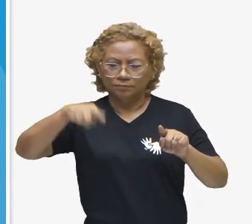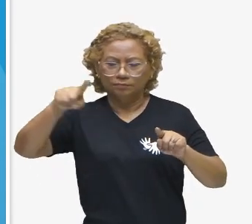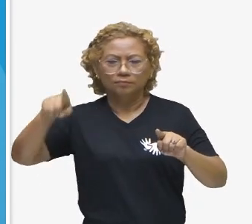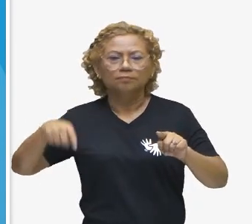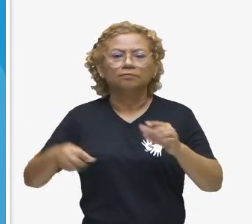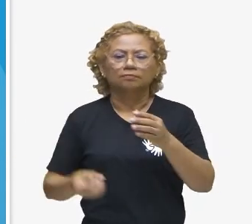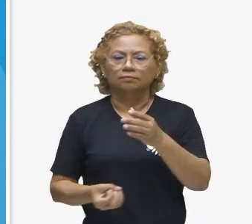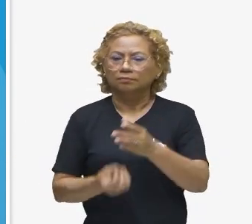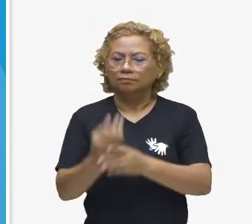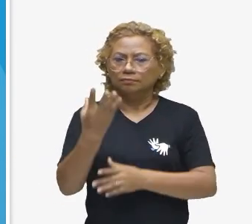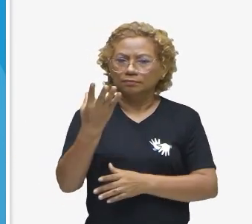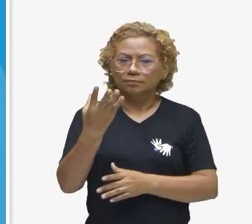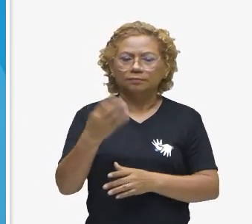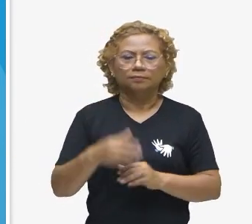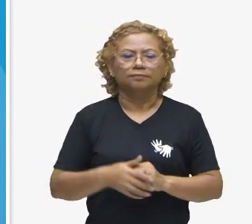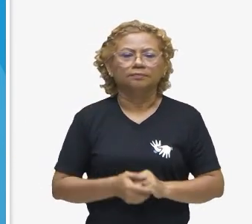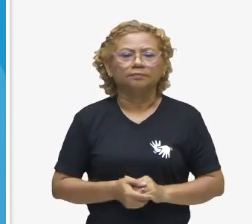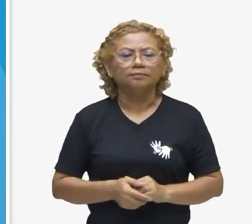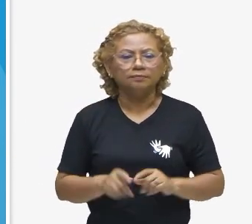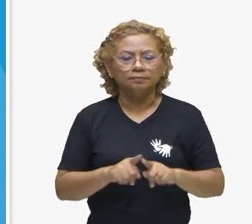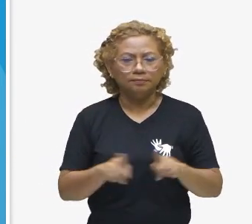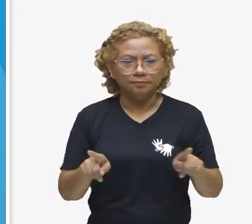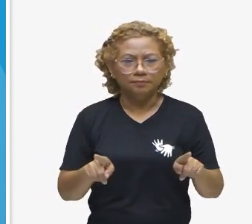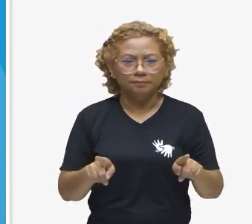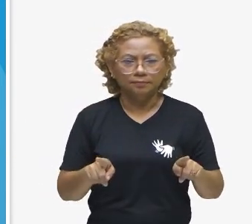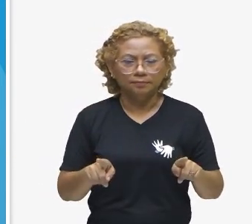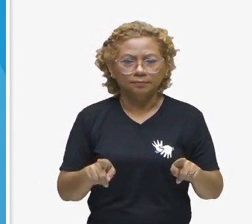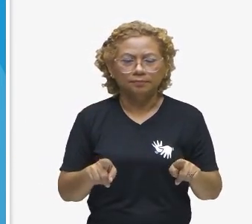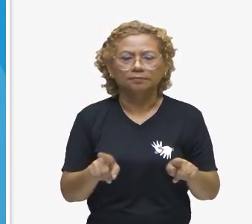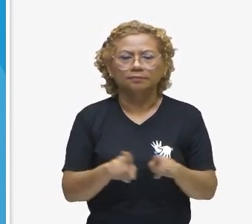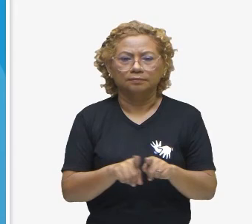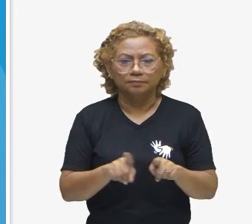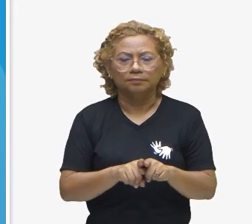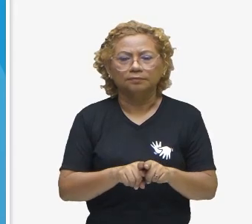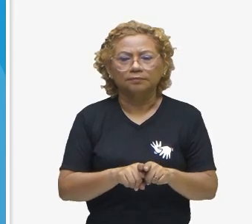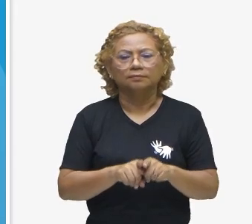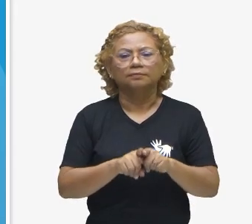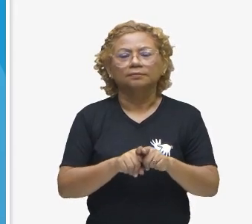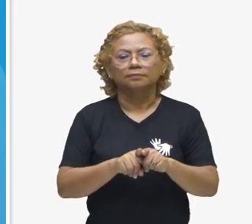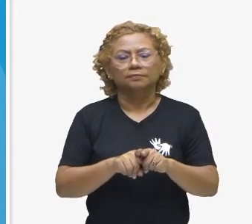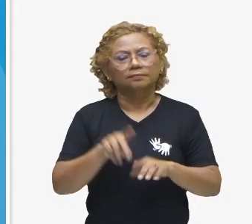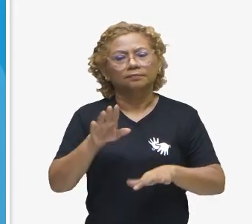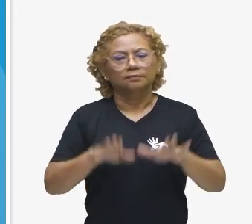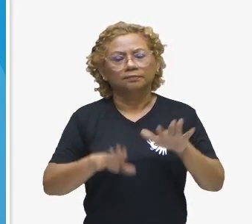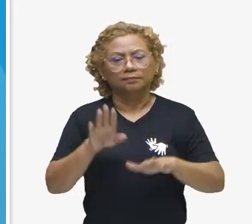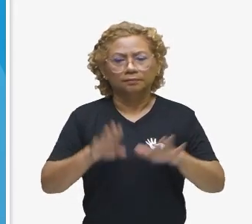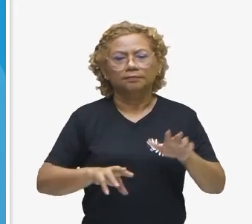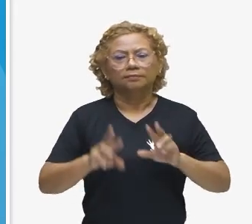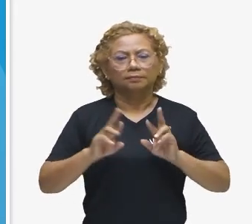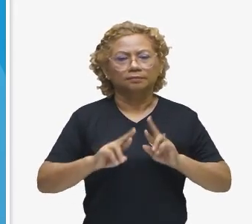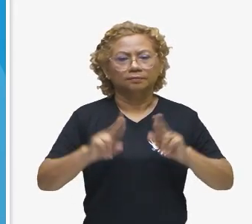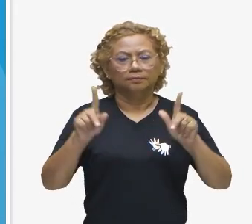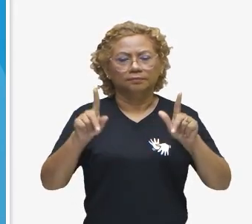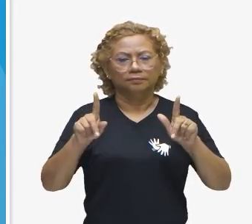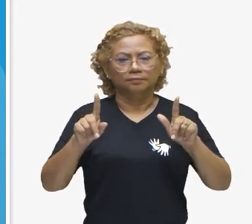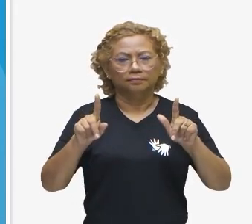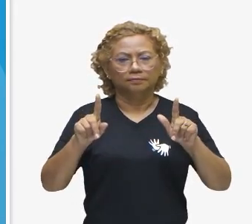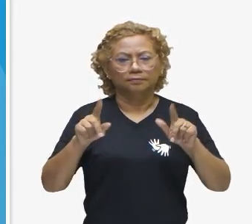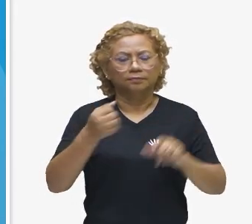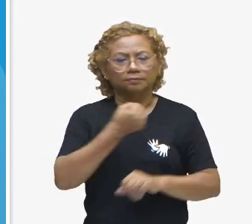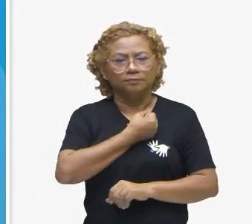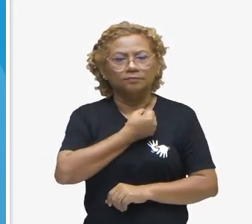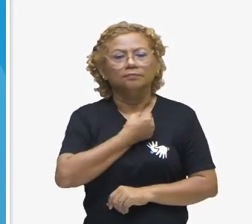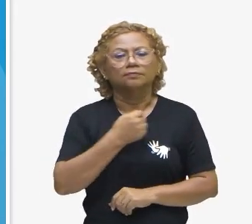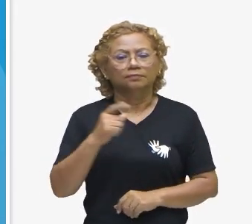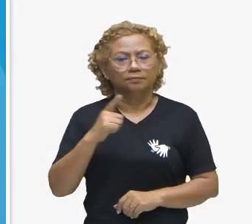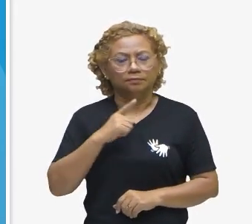de senoide, mas pode variar de formas diferentes, dependendo dos coeficientes que a gente tem. Então,